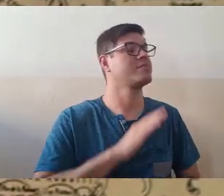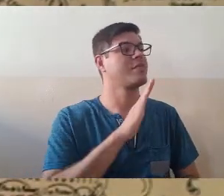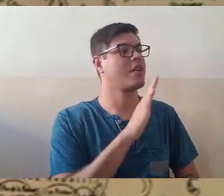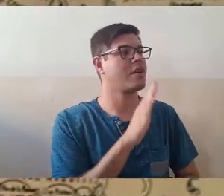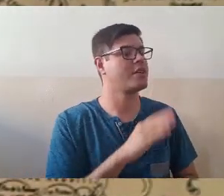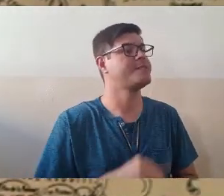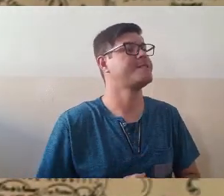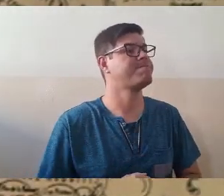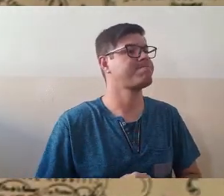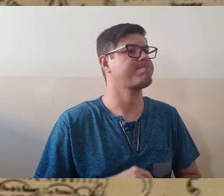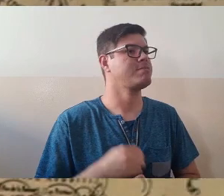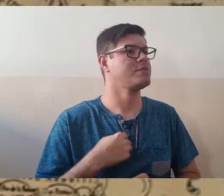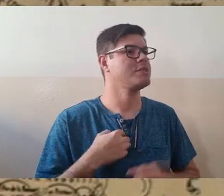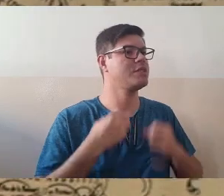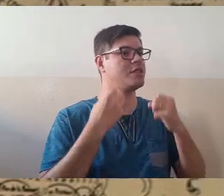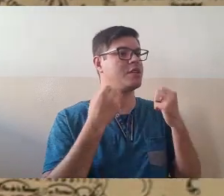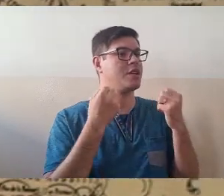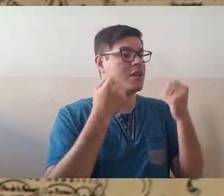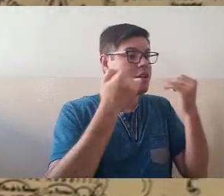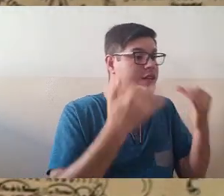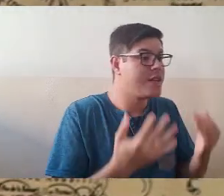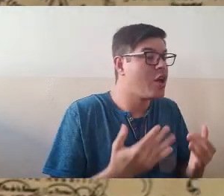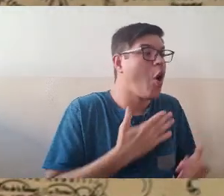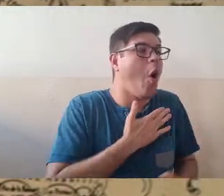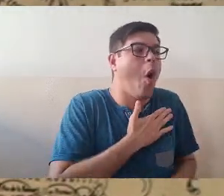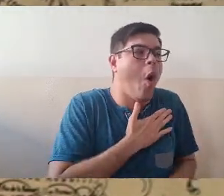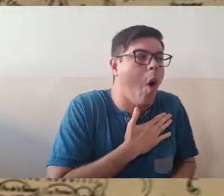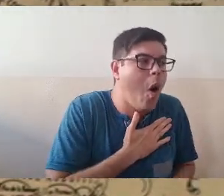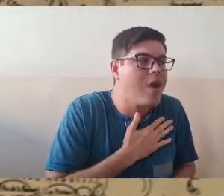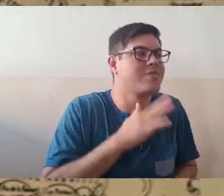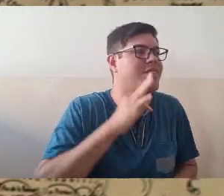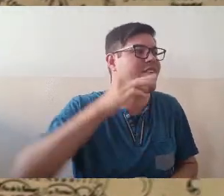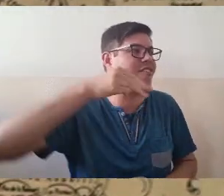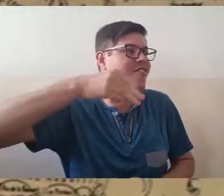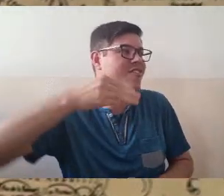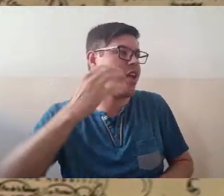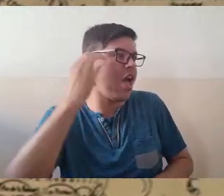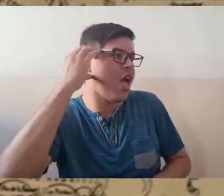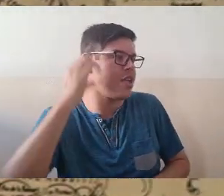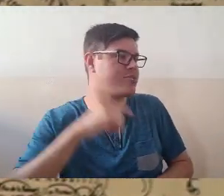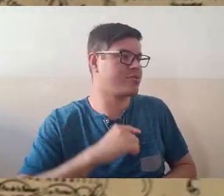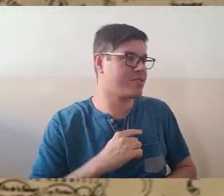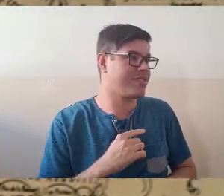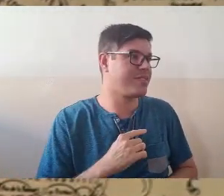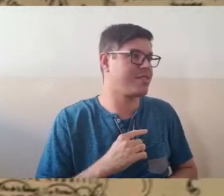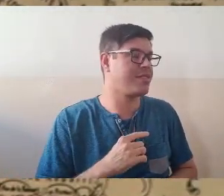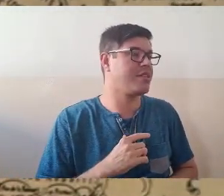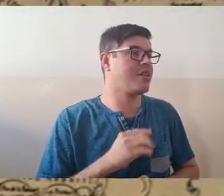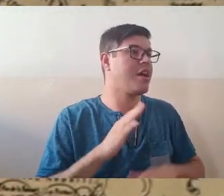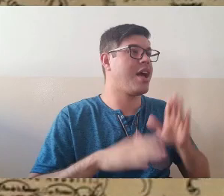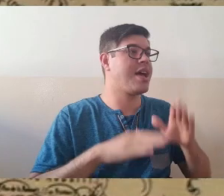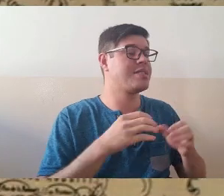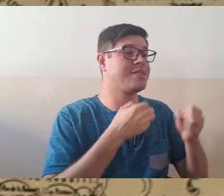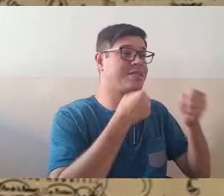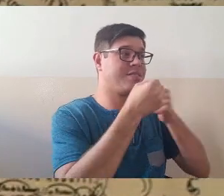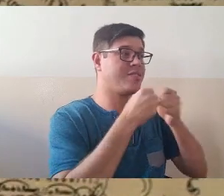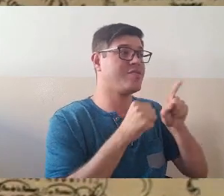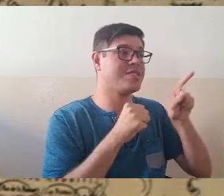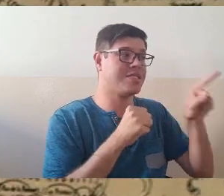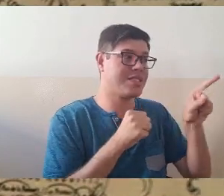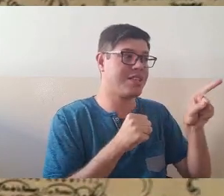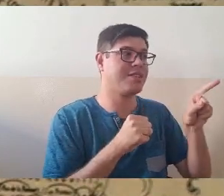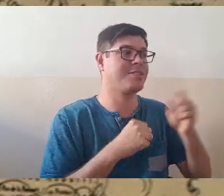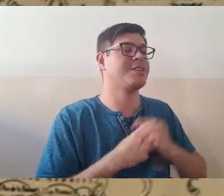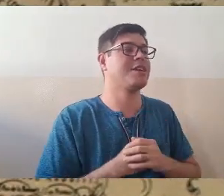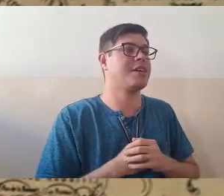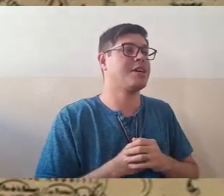uma coisa que eu sempre amei fazer, sempre gostei de fazer. Eu tenho aqui um carinho enorme. Eu não me canso de dizer, nas vezes em que eu sou entrevistado por você, você sabe disso.